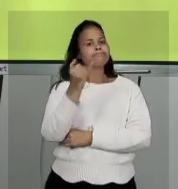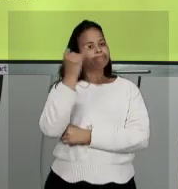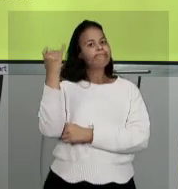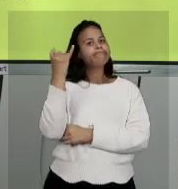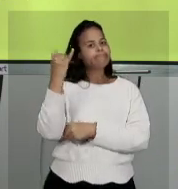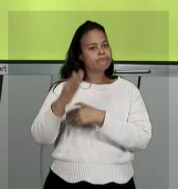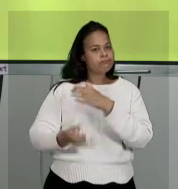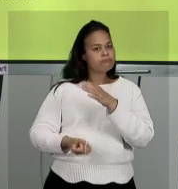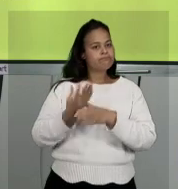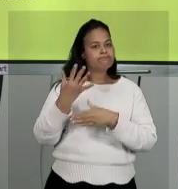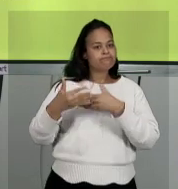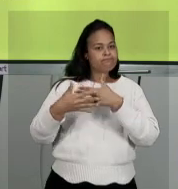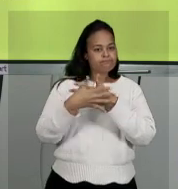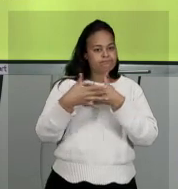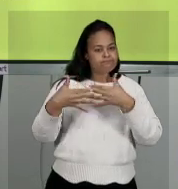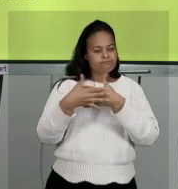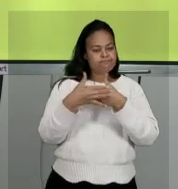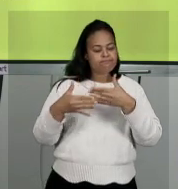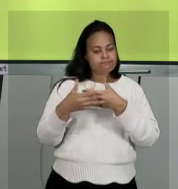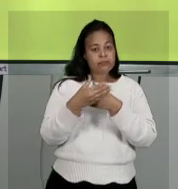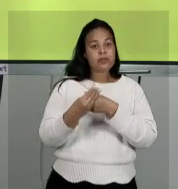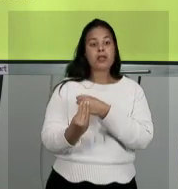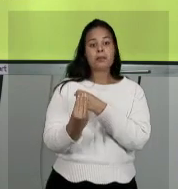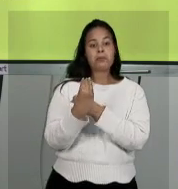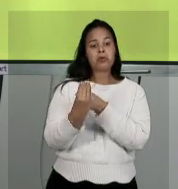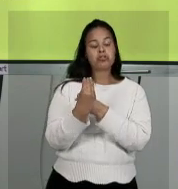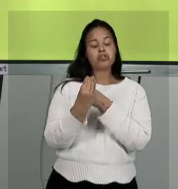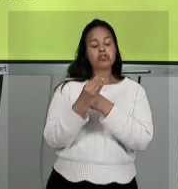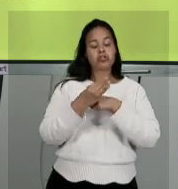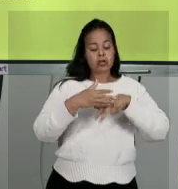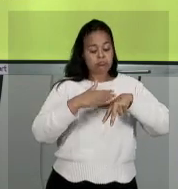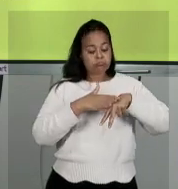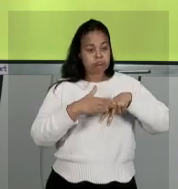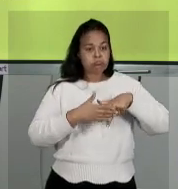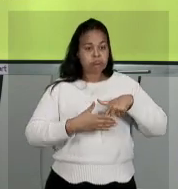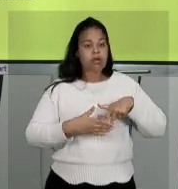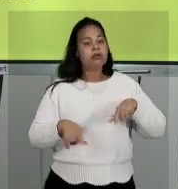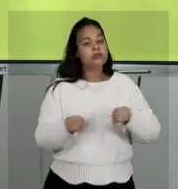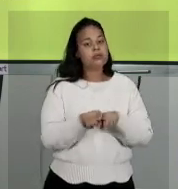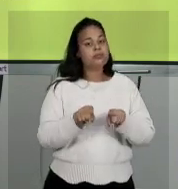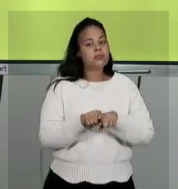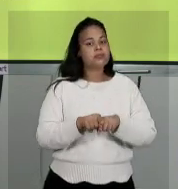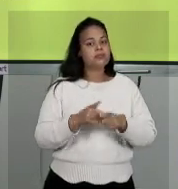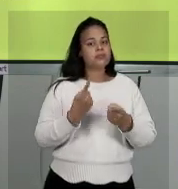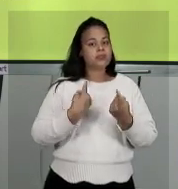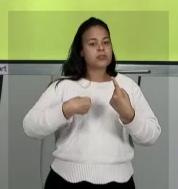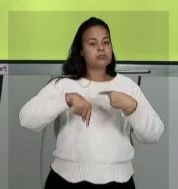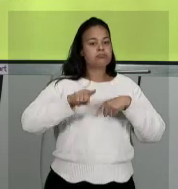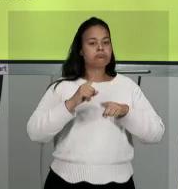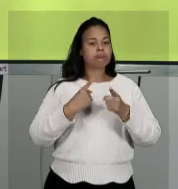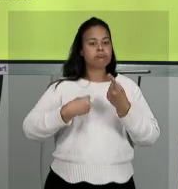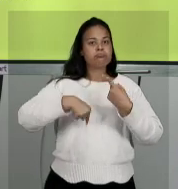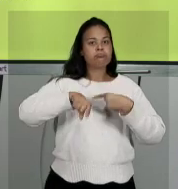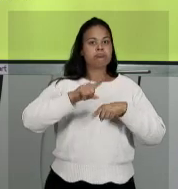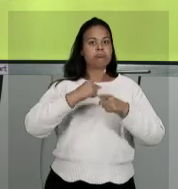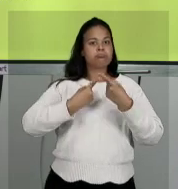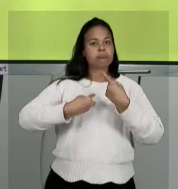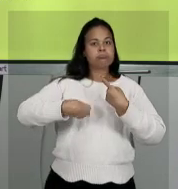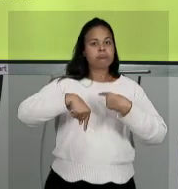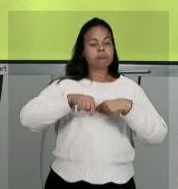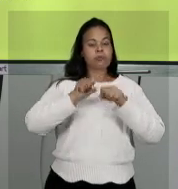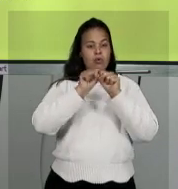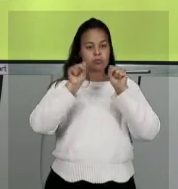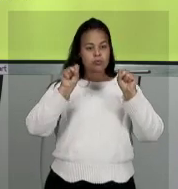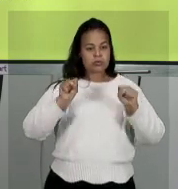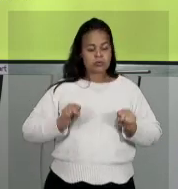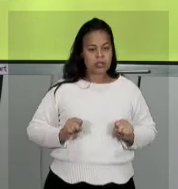tecidos. Enzimas e anticorpos. Nós vamos estudar sobre os anticorpos, que faz parte do sistema imunológico, é o